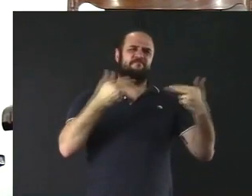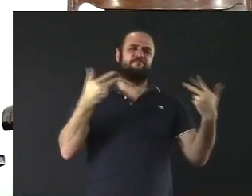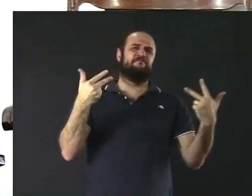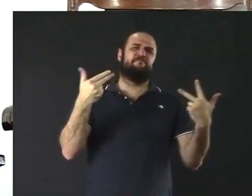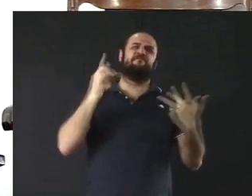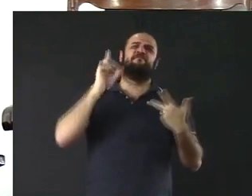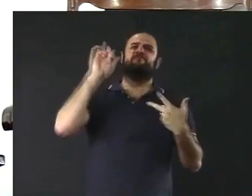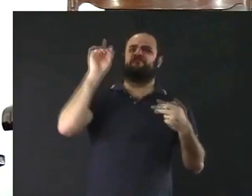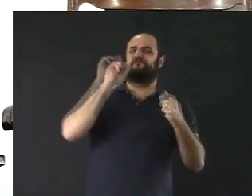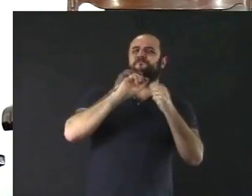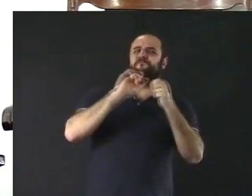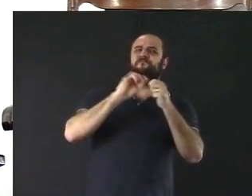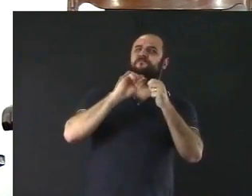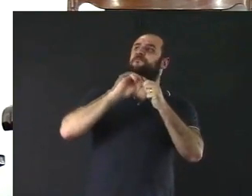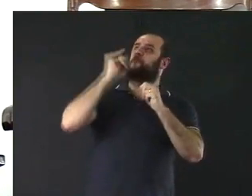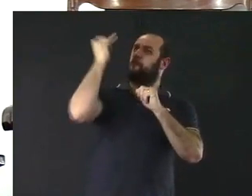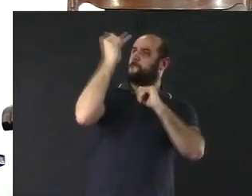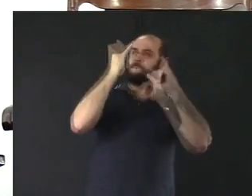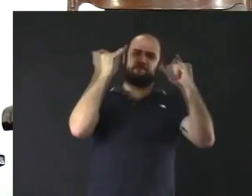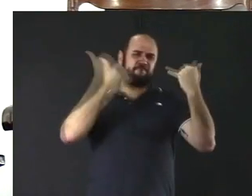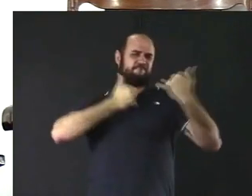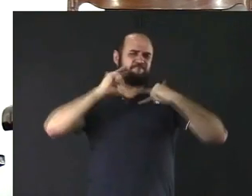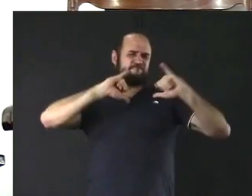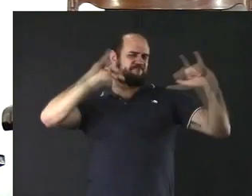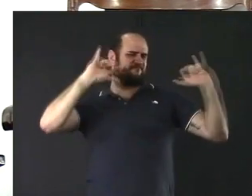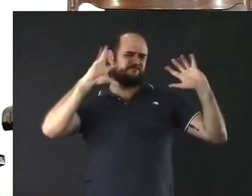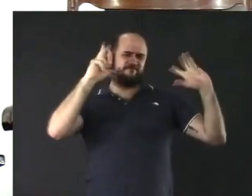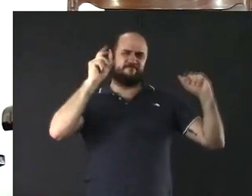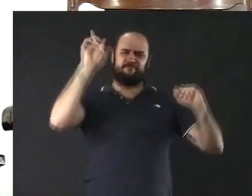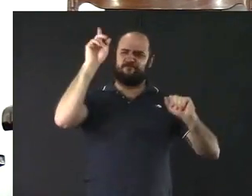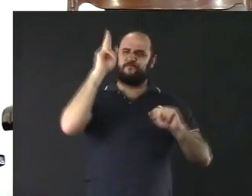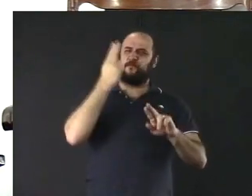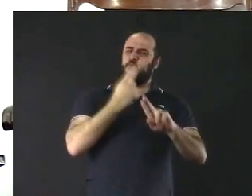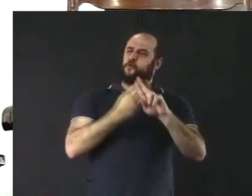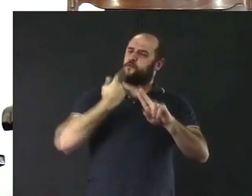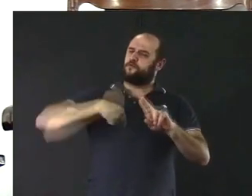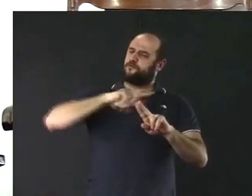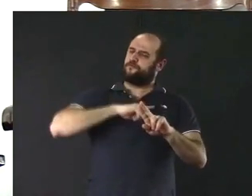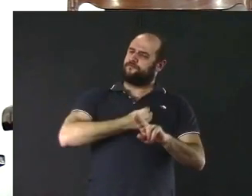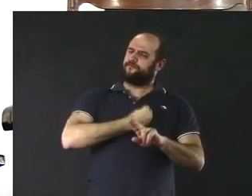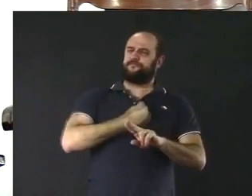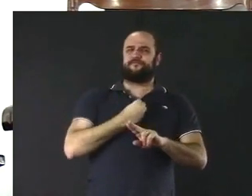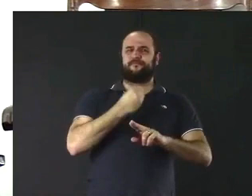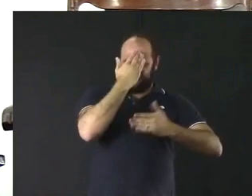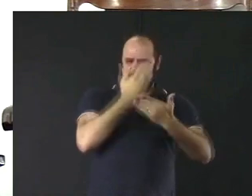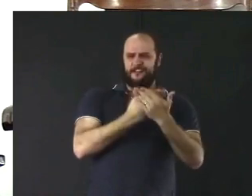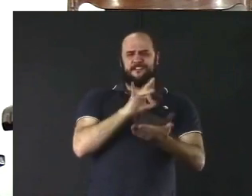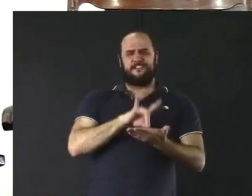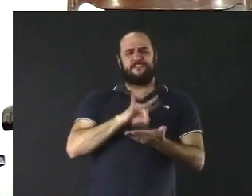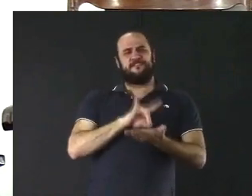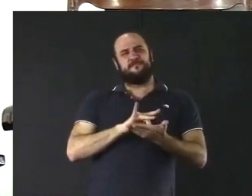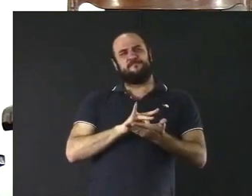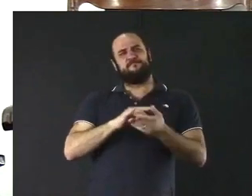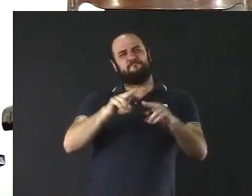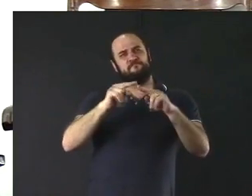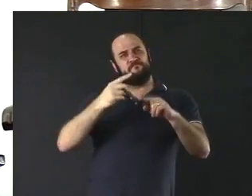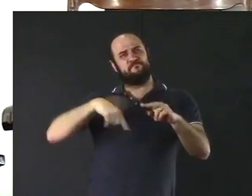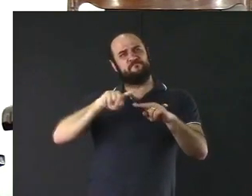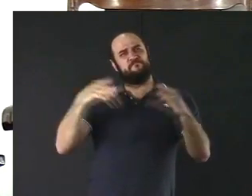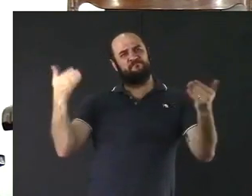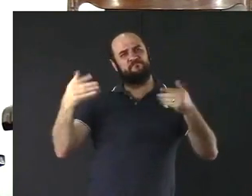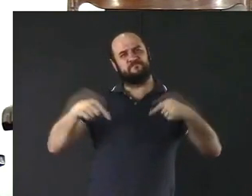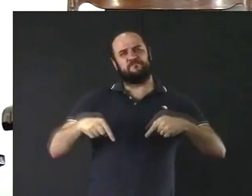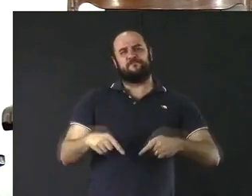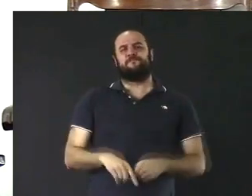Ele vai falar conosco, Ele vai nos usar. É isso que cremos e por isso nós estamos aqui. Então abra sua